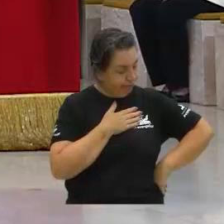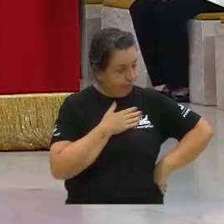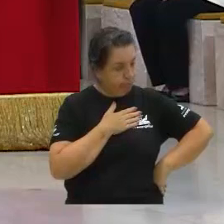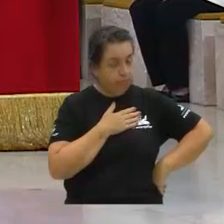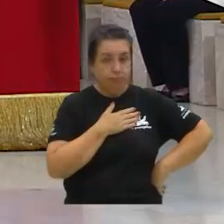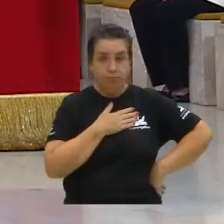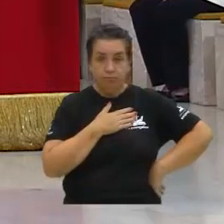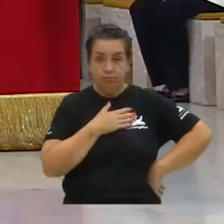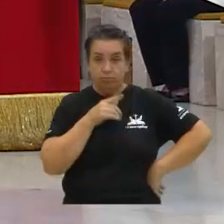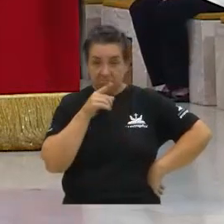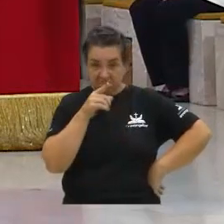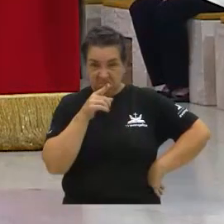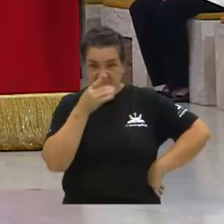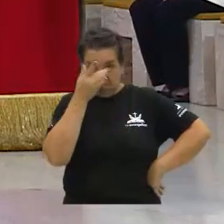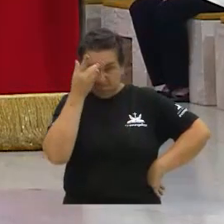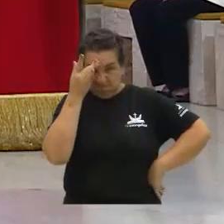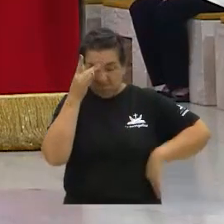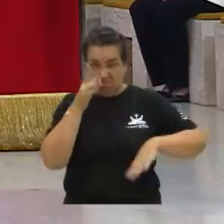você é uma pessoa forte